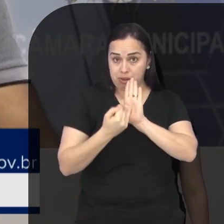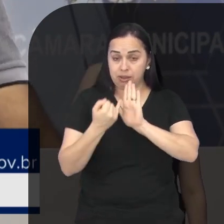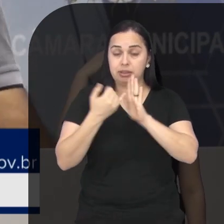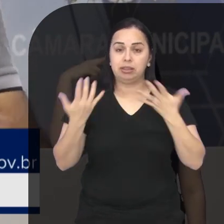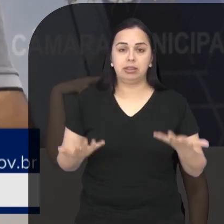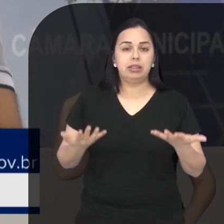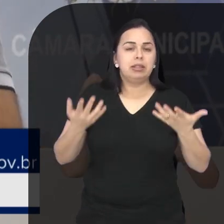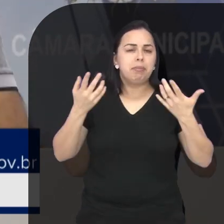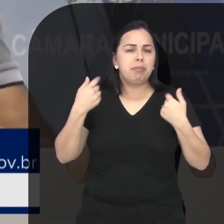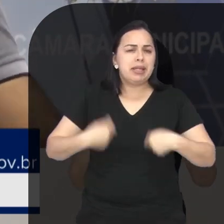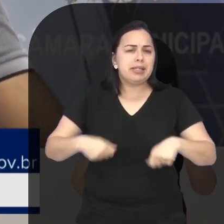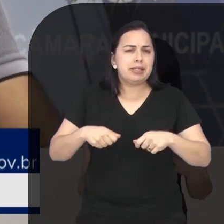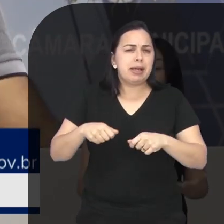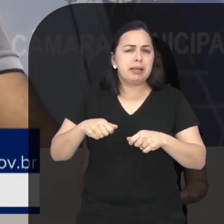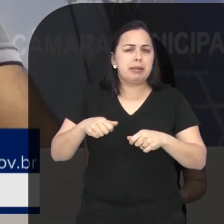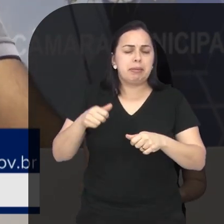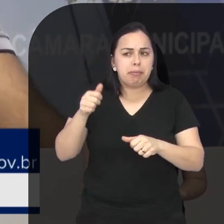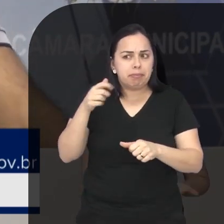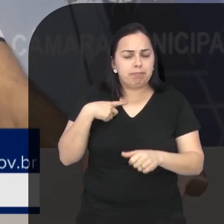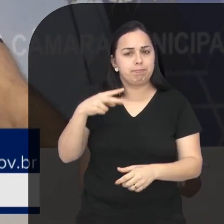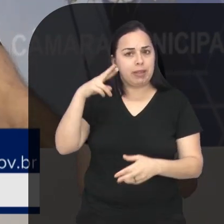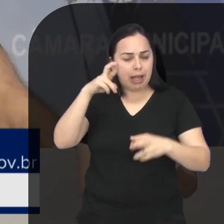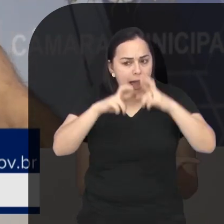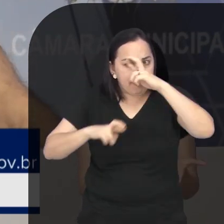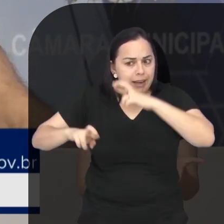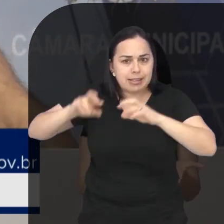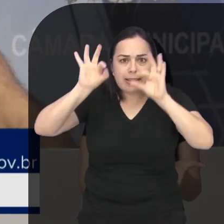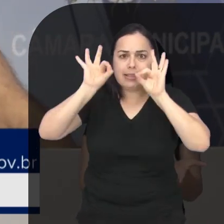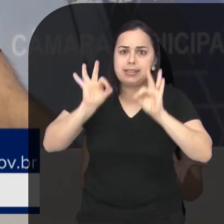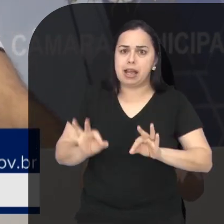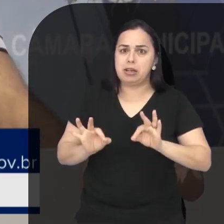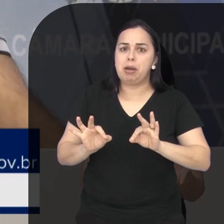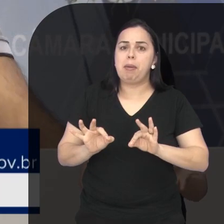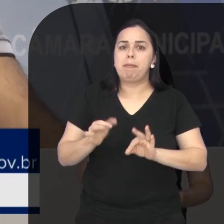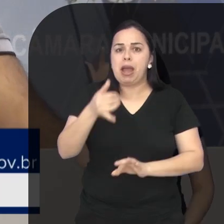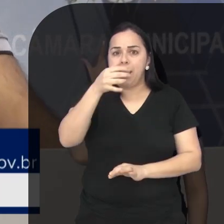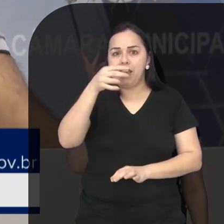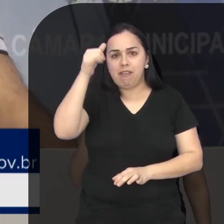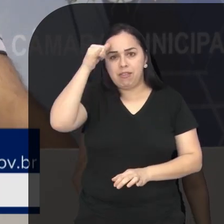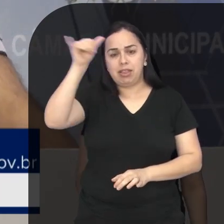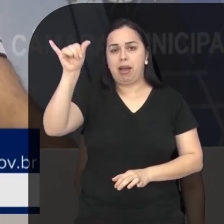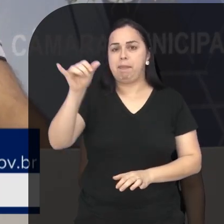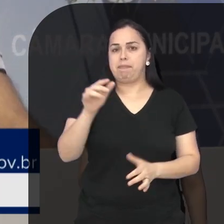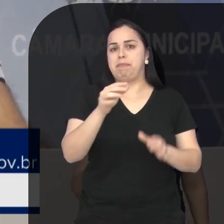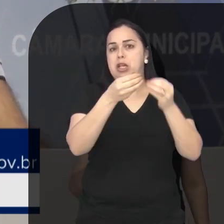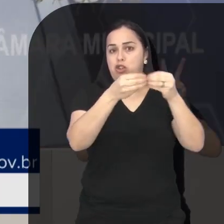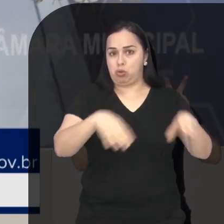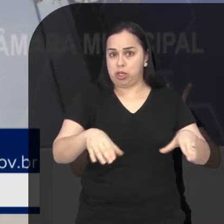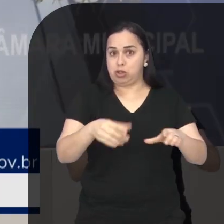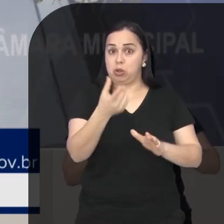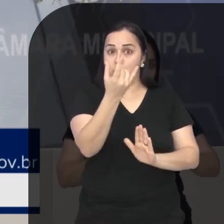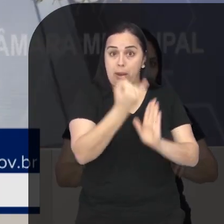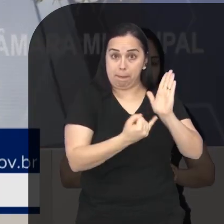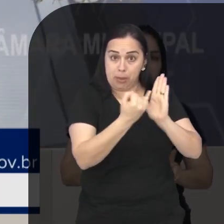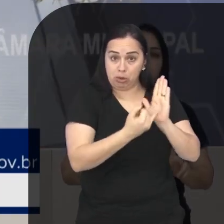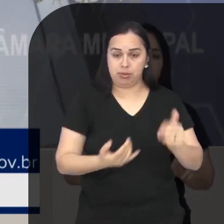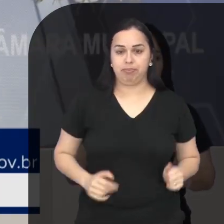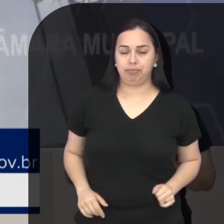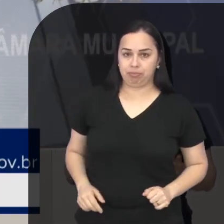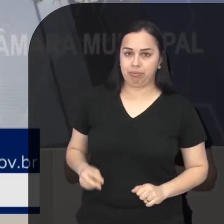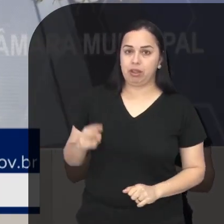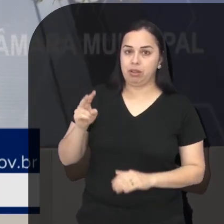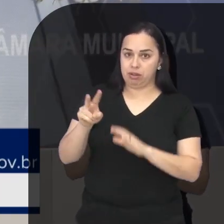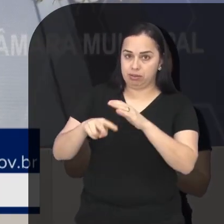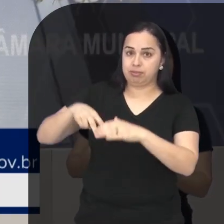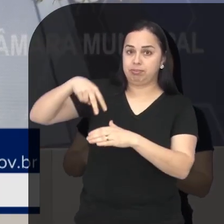o parlamentar, é preciso rever alguns pontos para não penalizar a arrecadação dos municípios brasileiros. Também na tribuna,